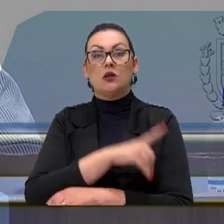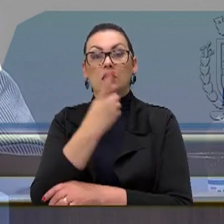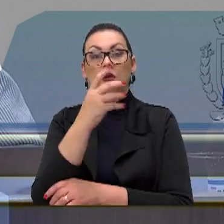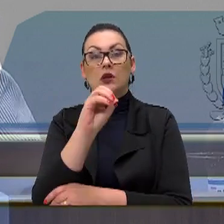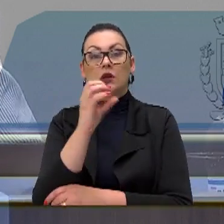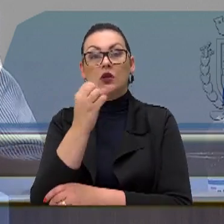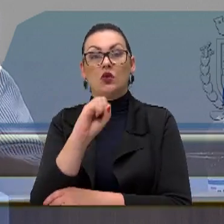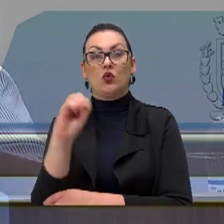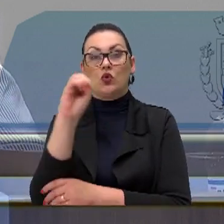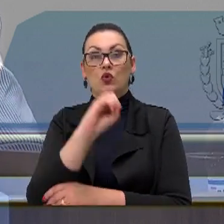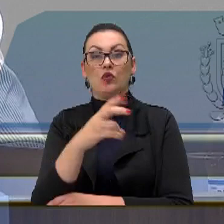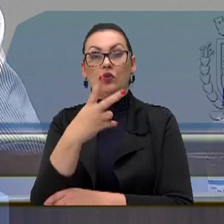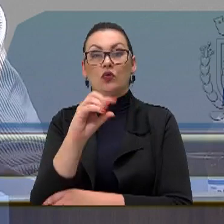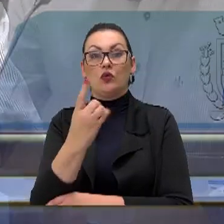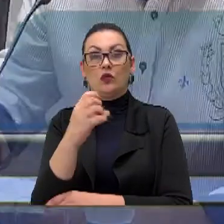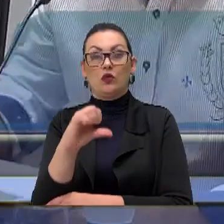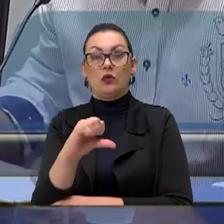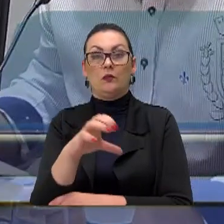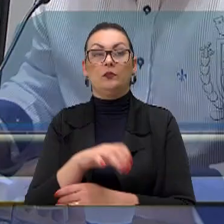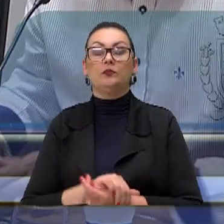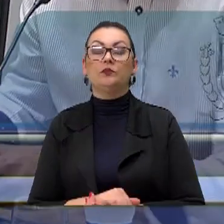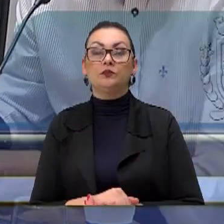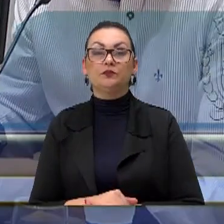de outubro de 2019.